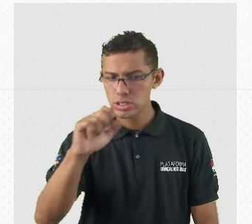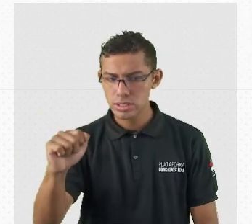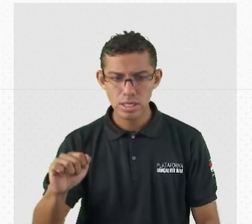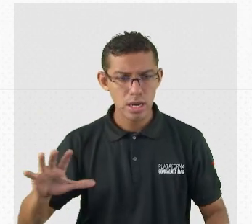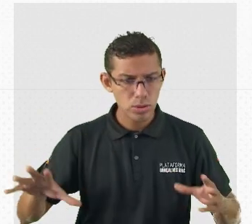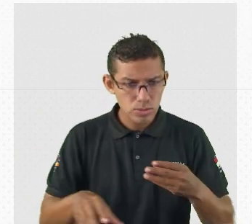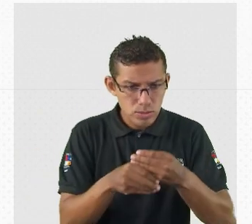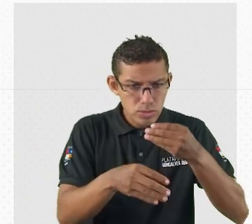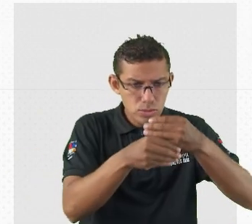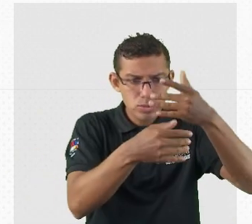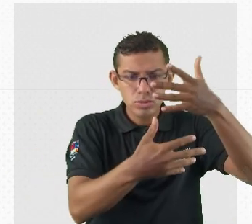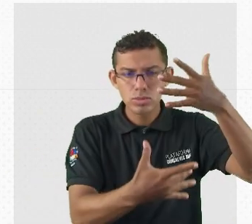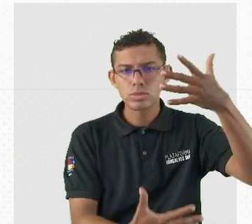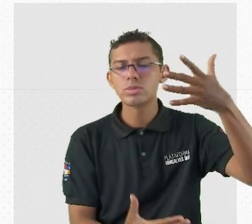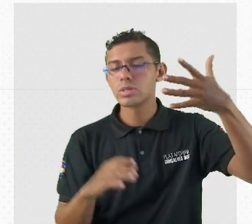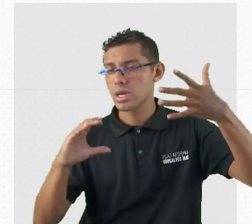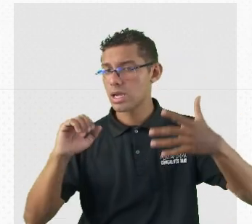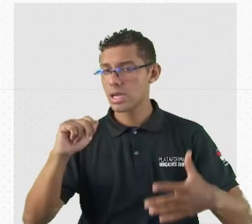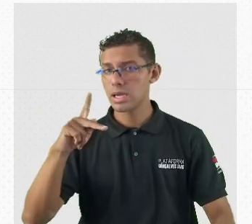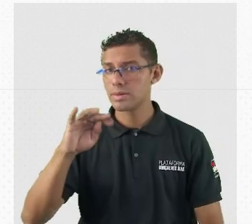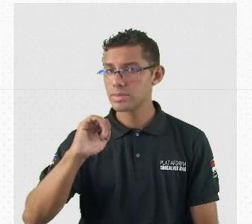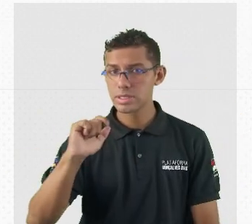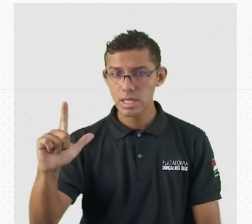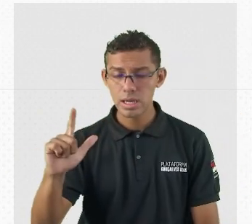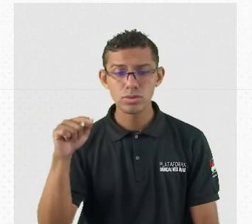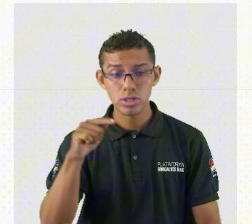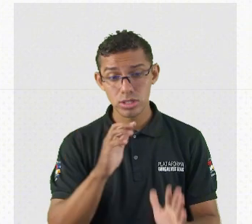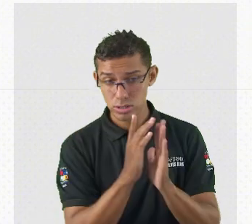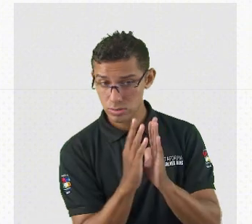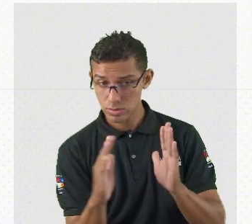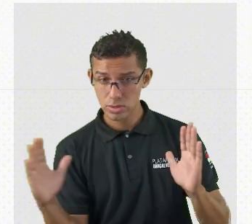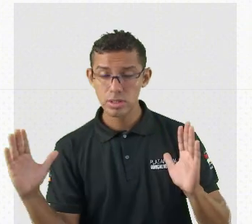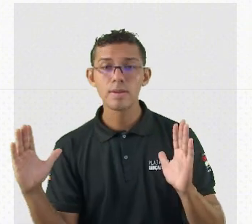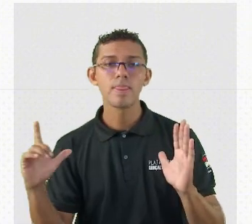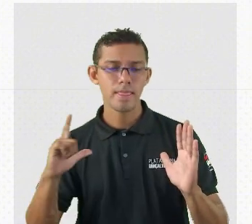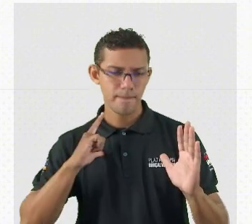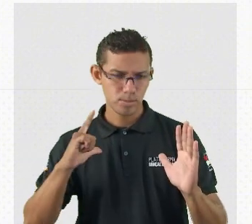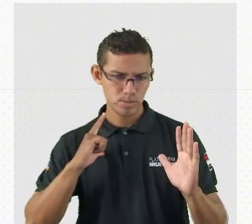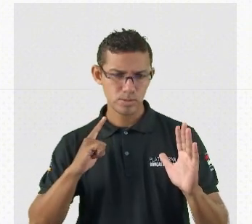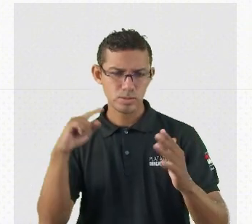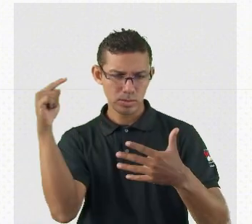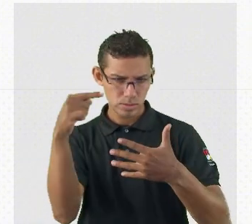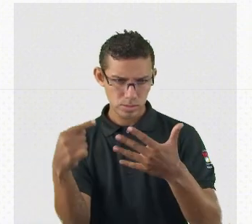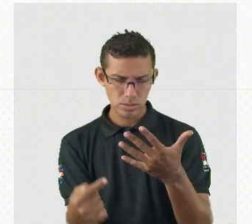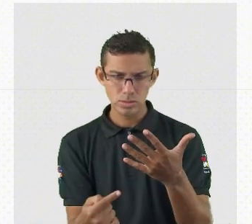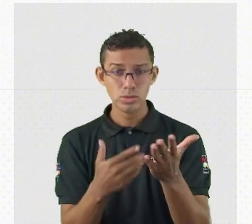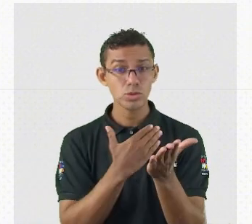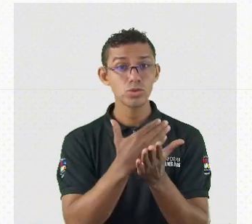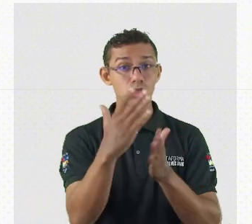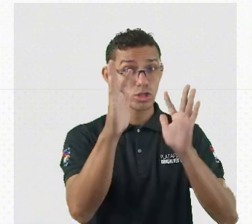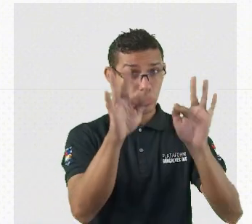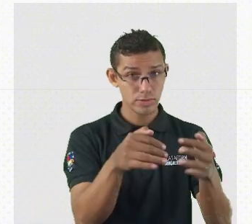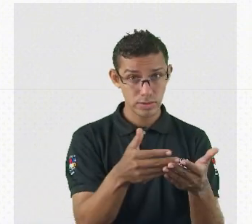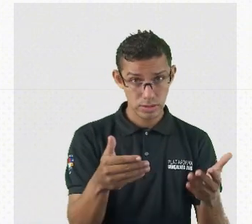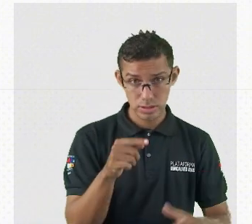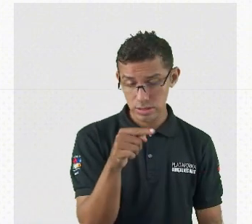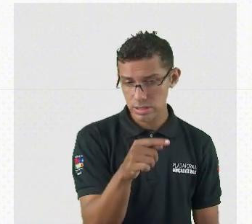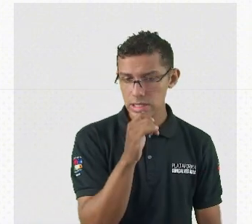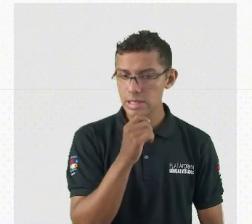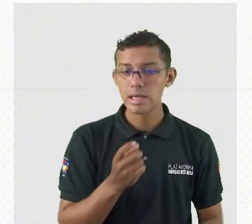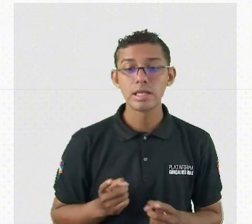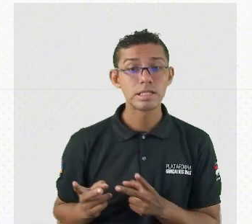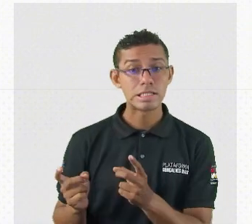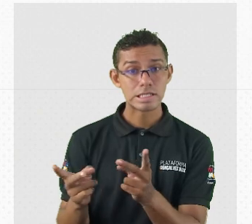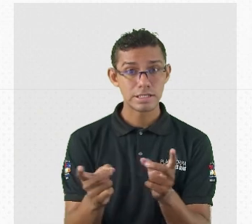acúmulo do capital totalmente inserida neste processo. Tá? Embora, claro, esses itens que eram construídos do início ao fim buscavam ser